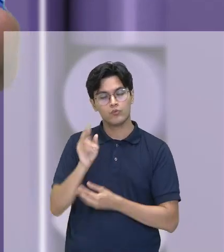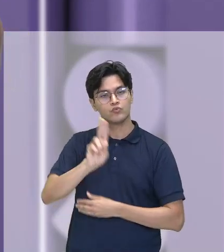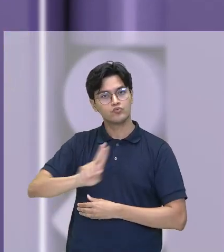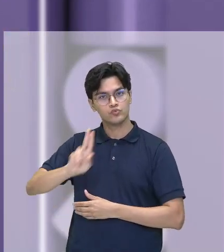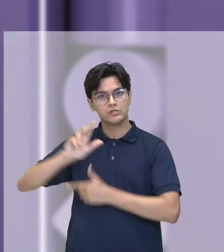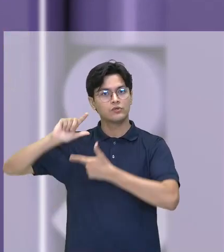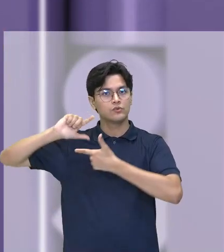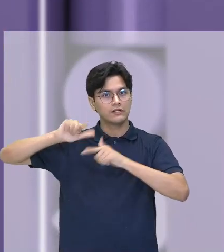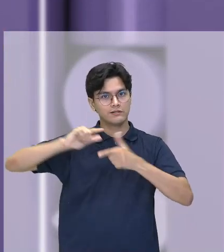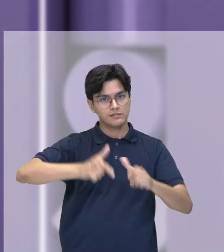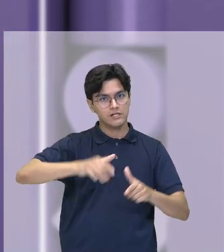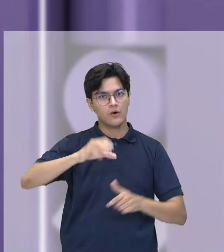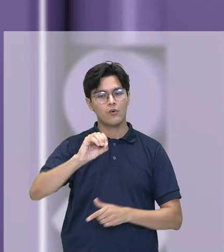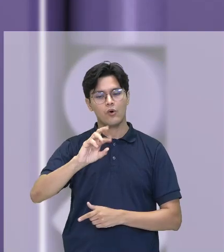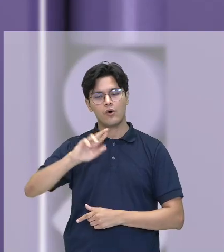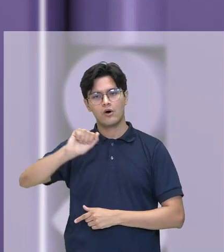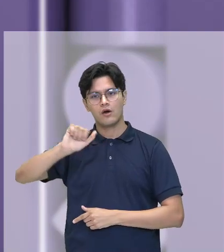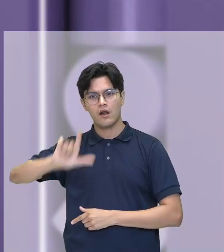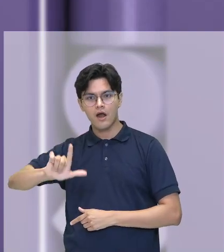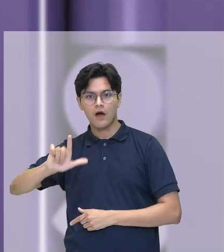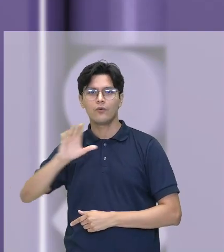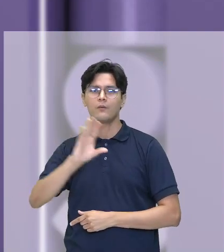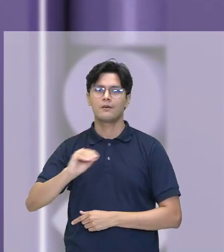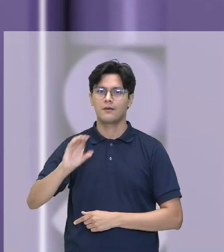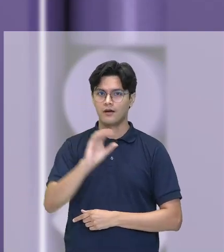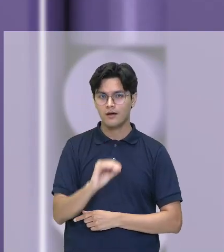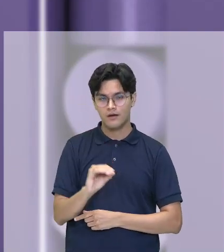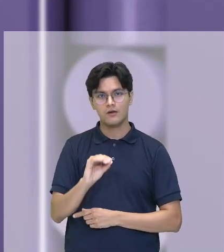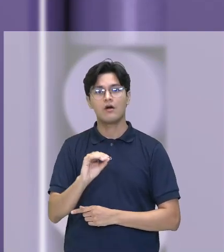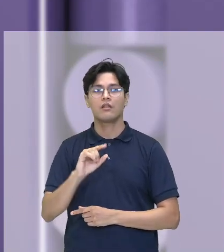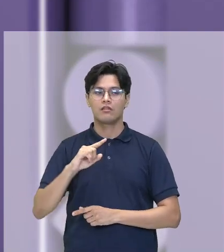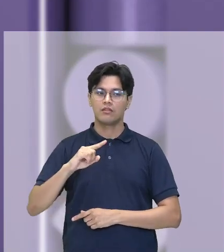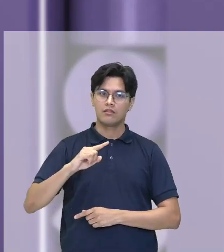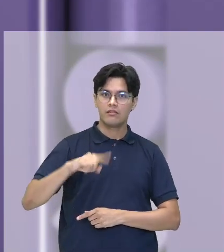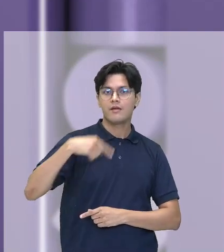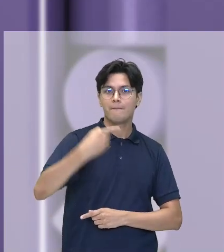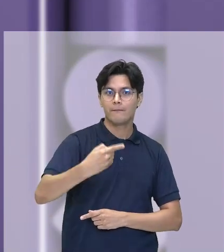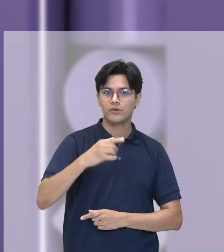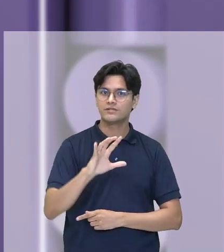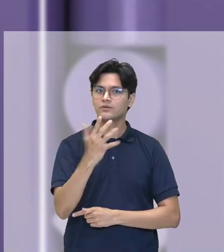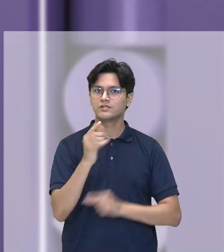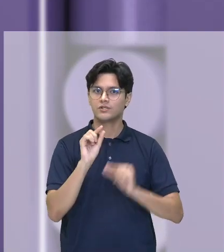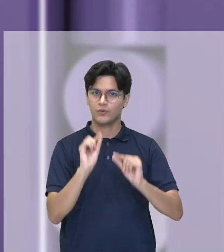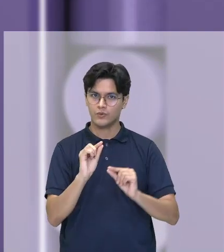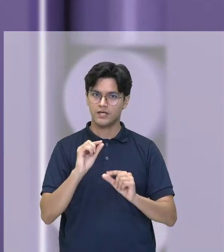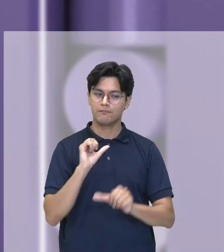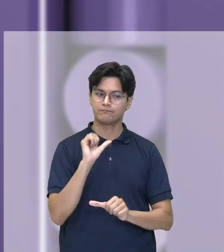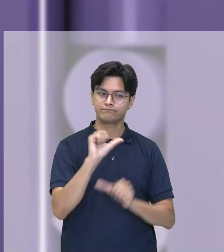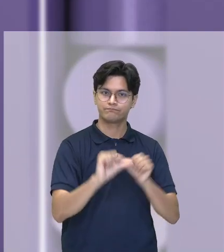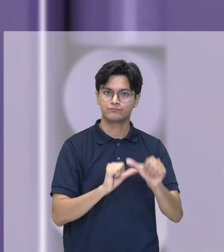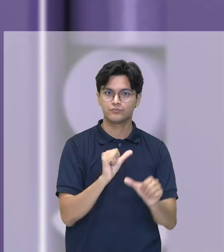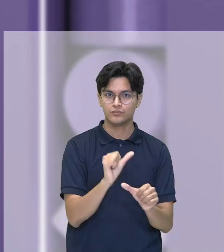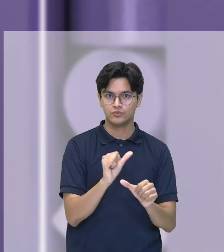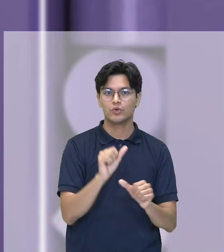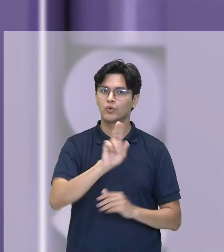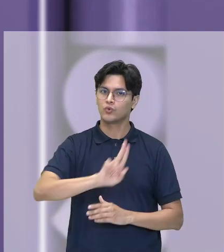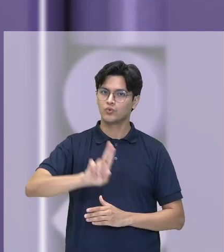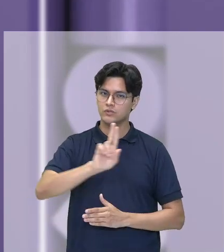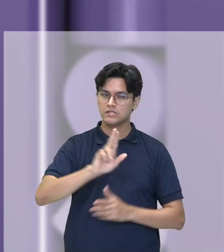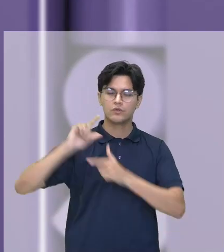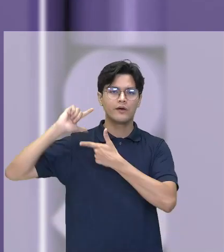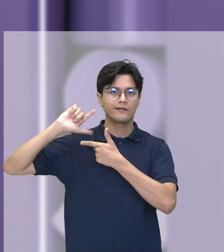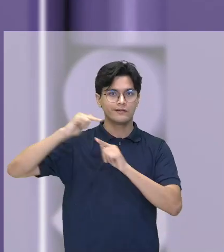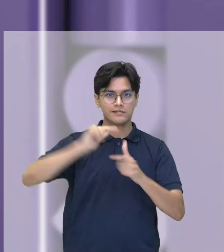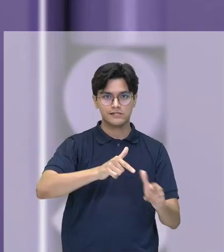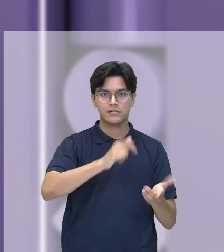essa tradição ou ensinamento religioso se cristalizou, se sedimentou a partir da tradição escrita.